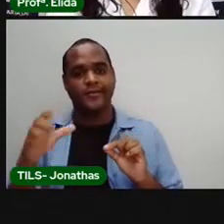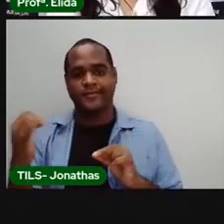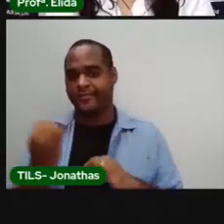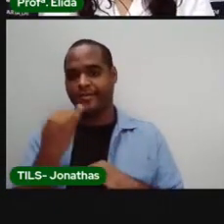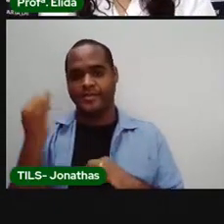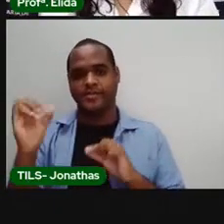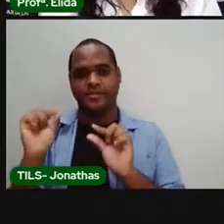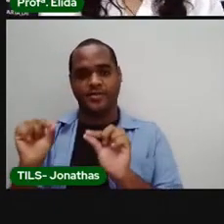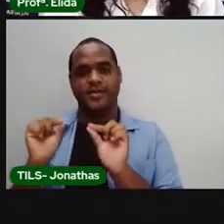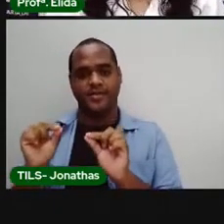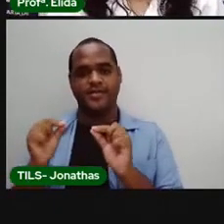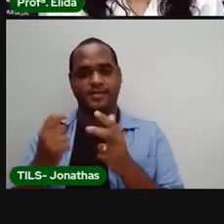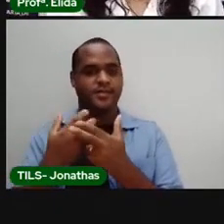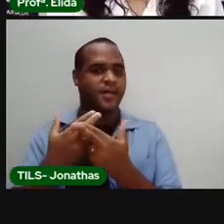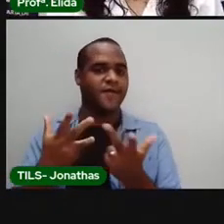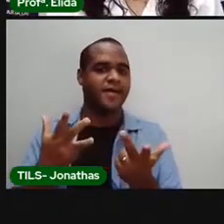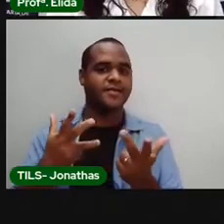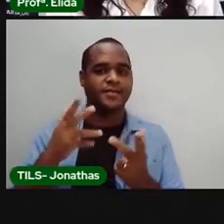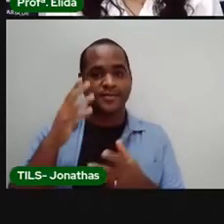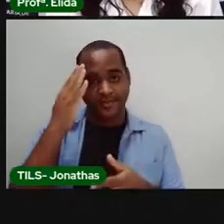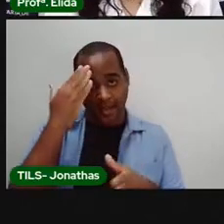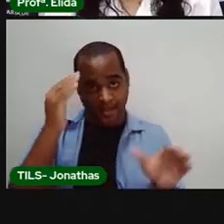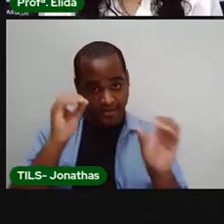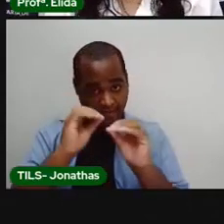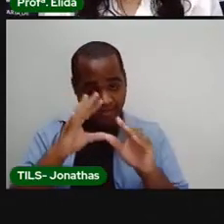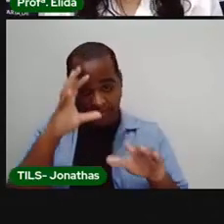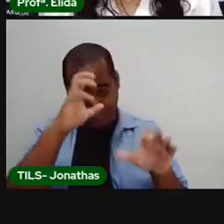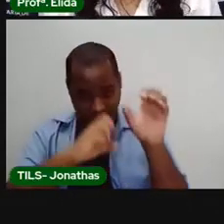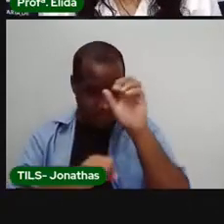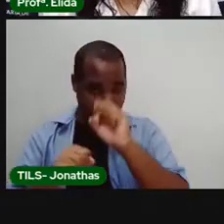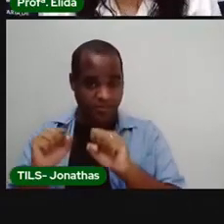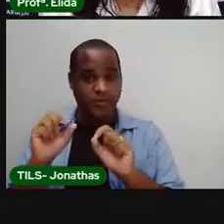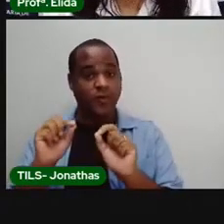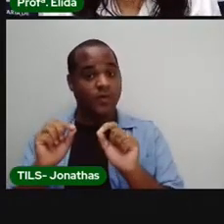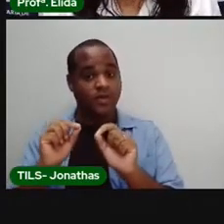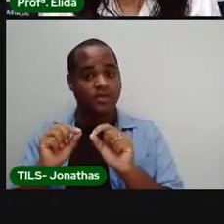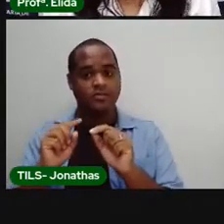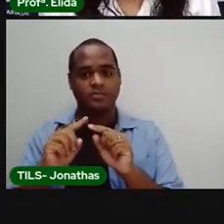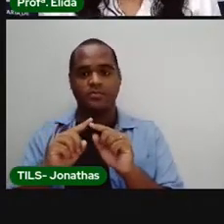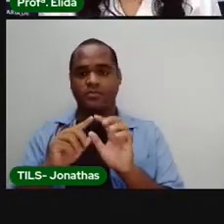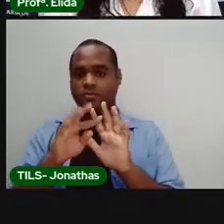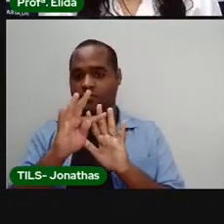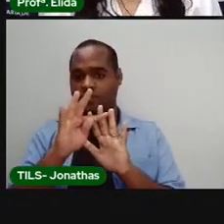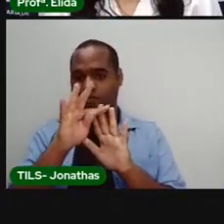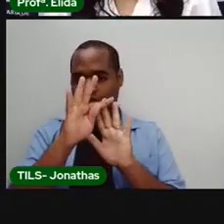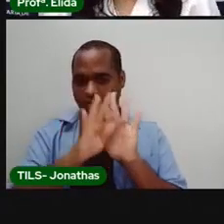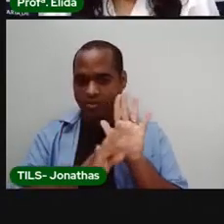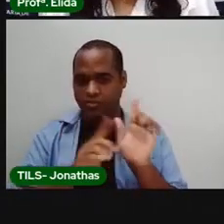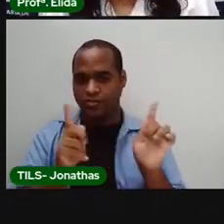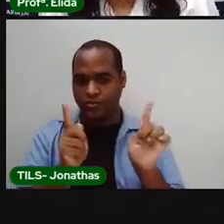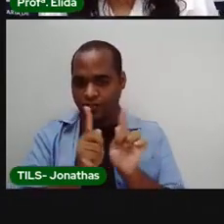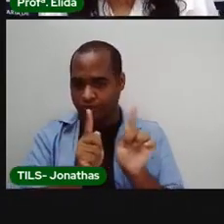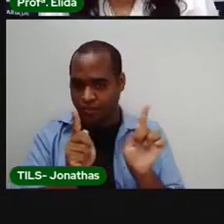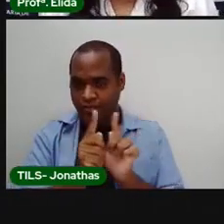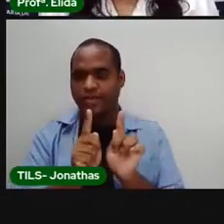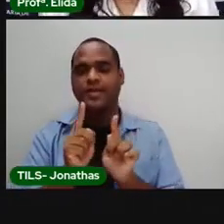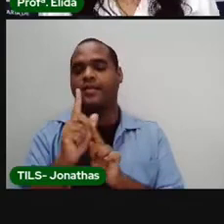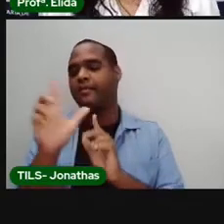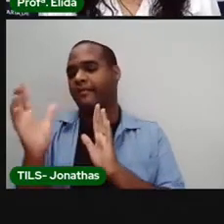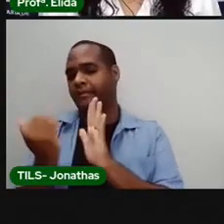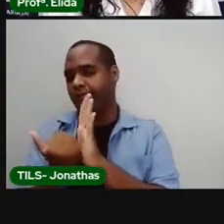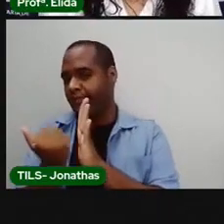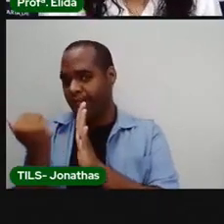assunto. O que aprendemos sobre as parlendas? São textos curtos, que possuem